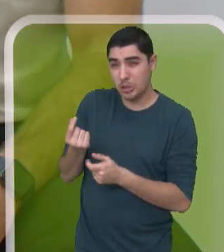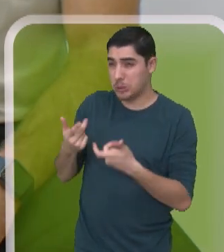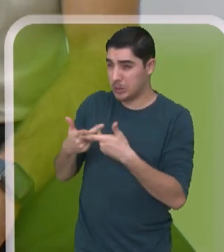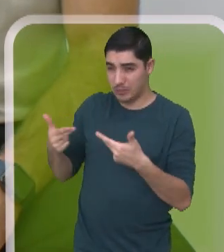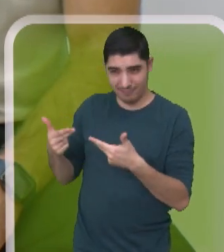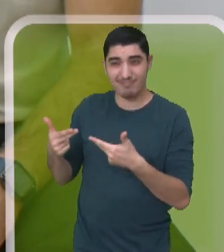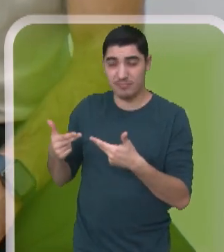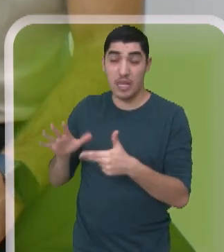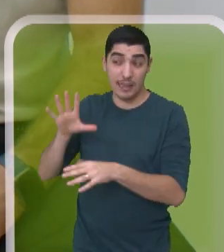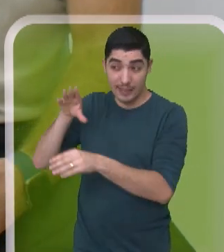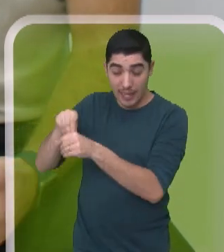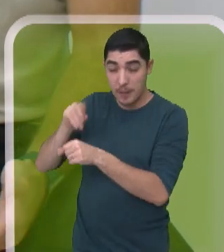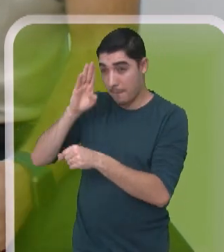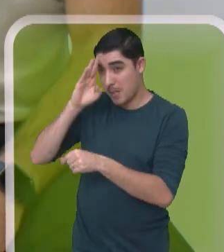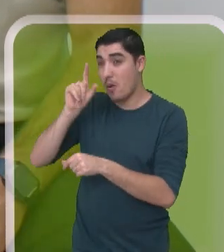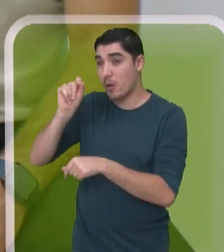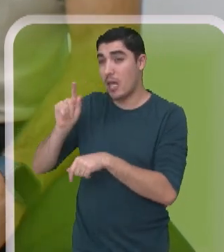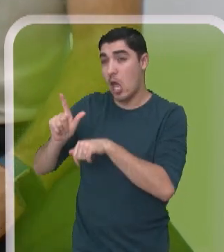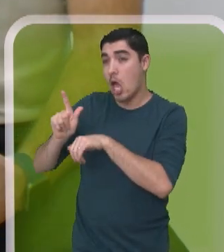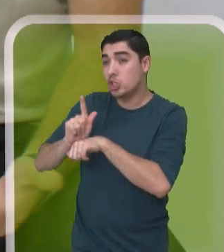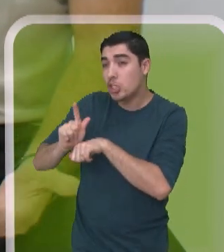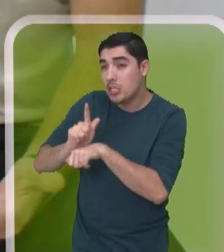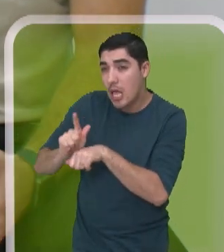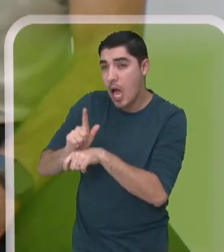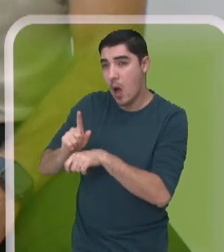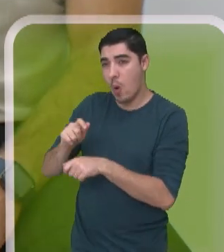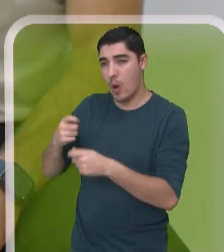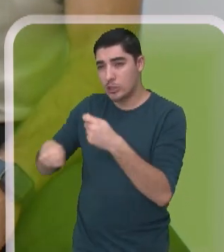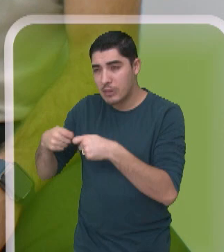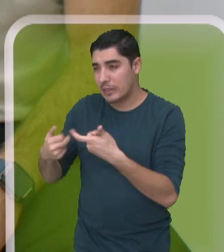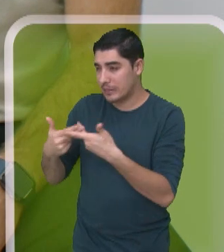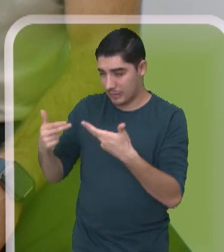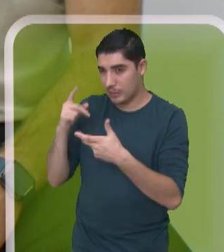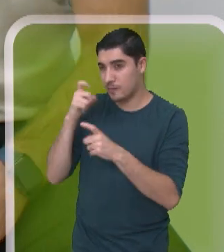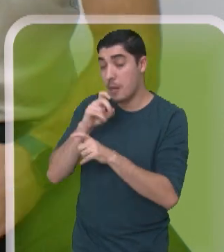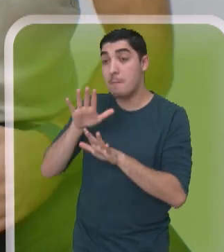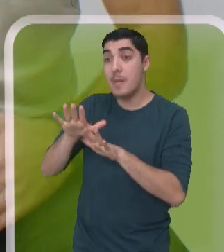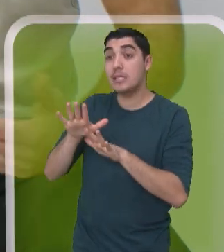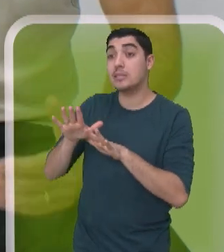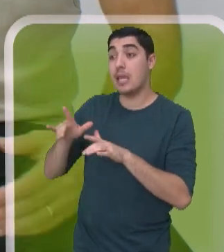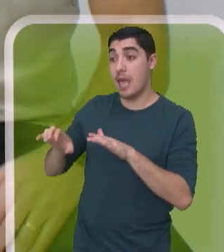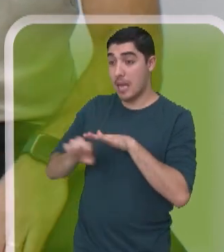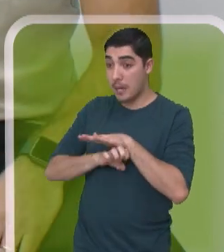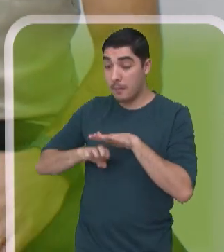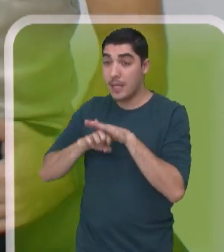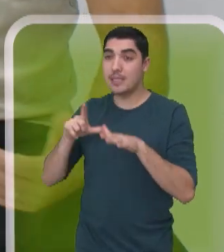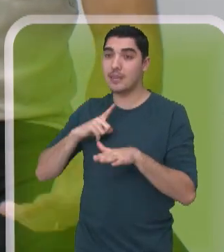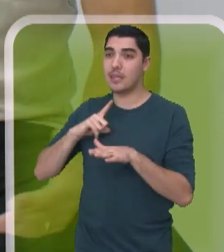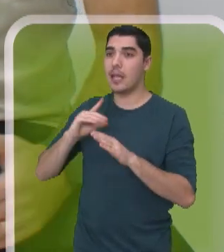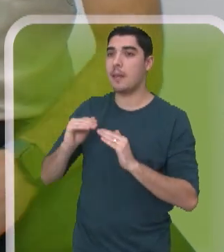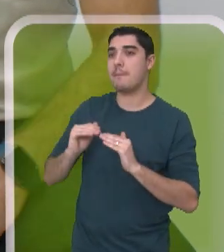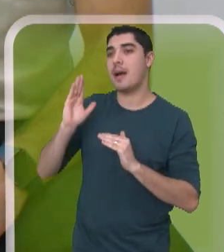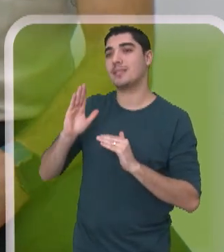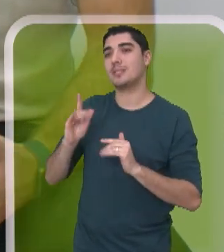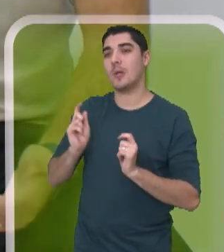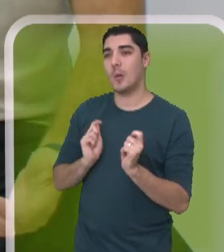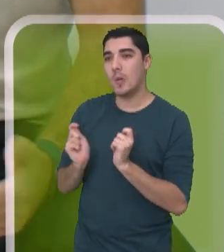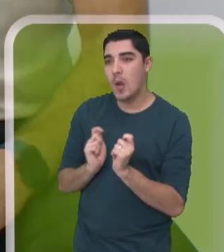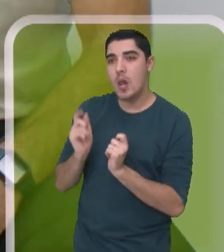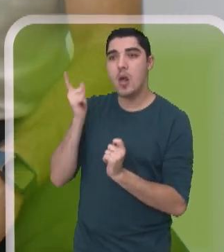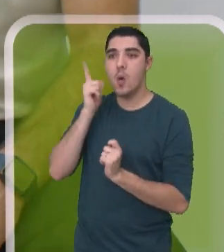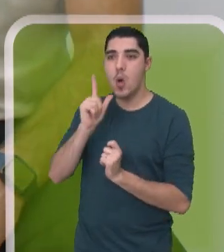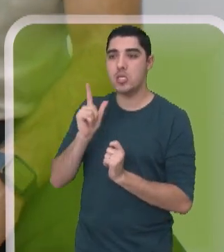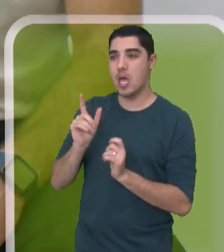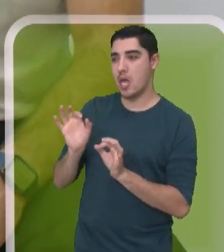financeiros, né? E normalmente, né, as empresas têm um pouco mais de controle, sabem administrar melhor, sabem gerir